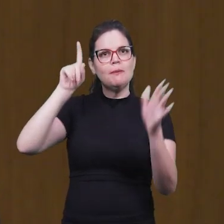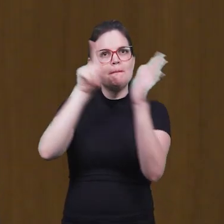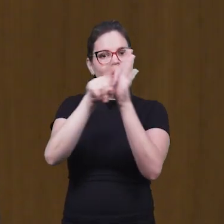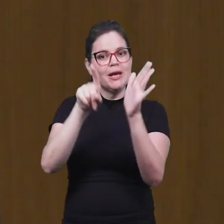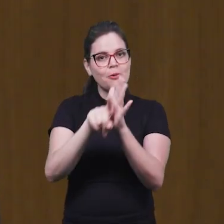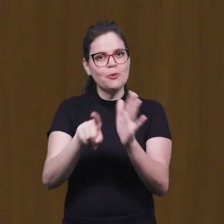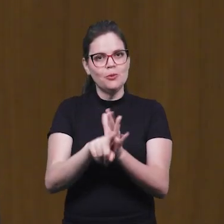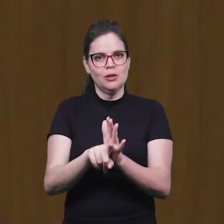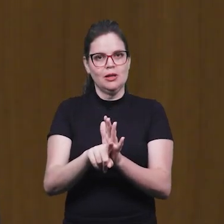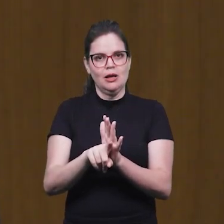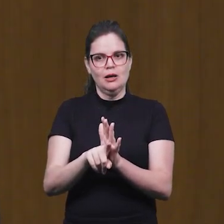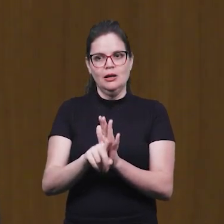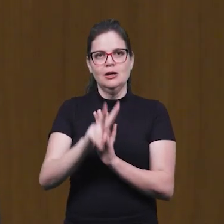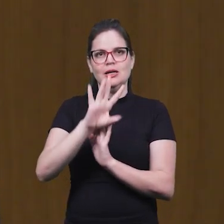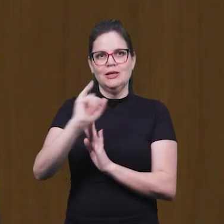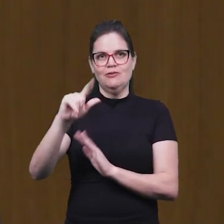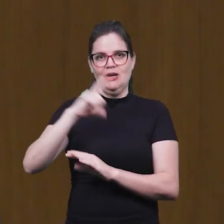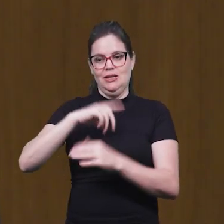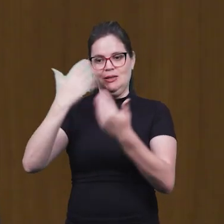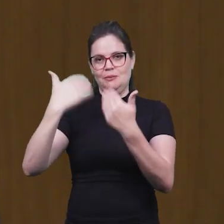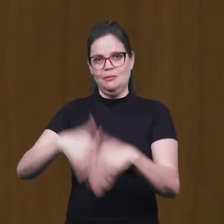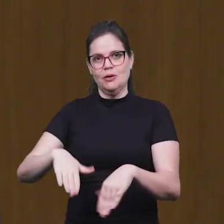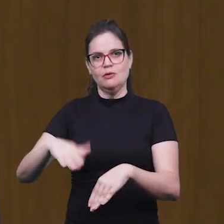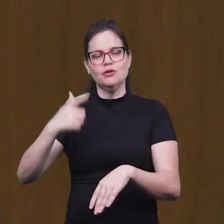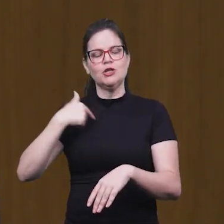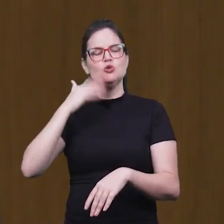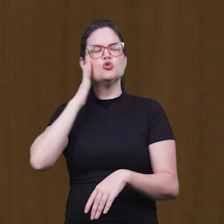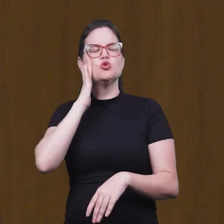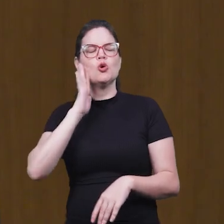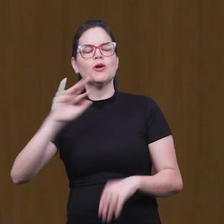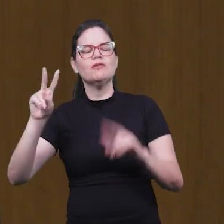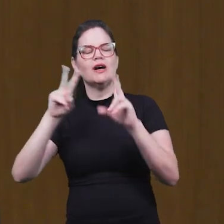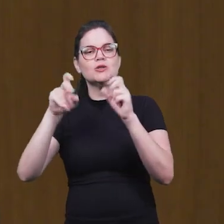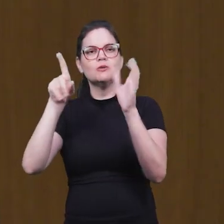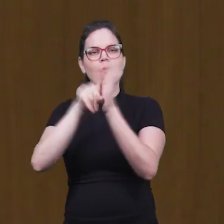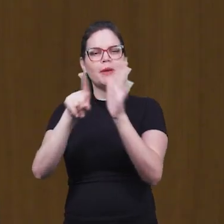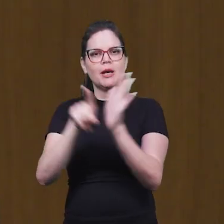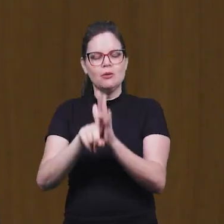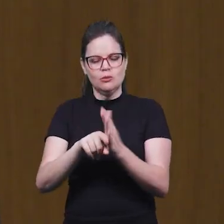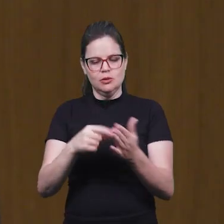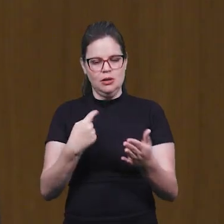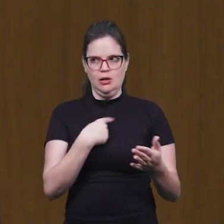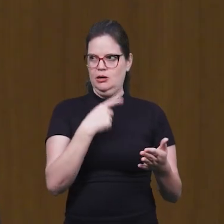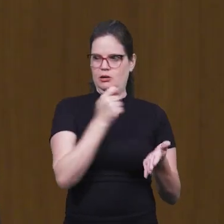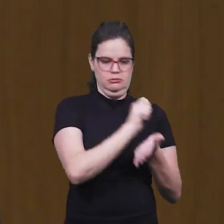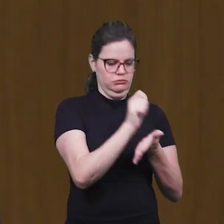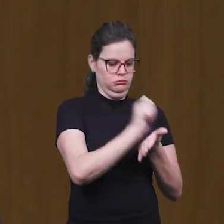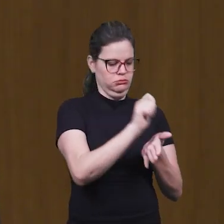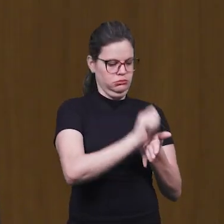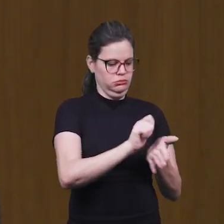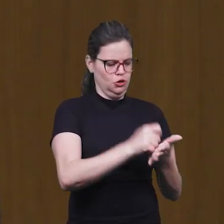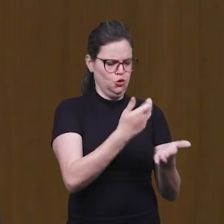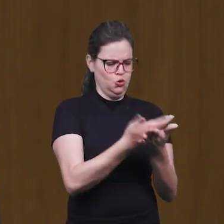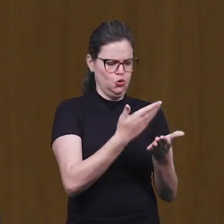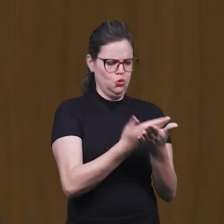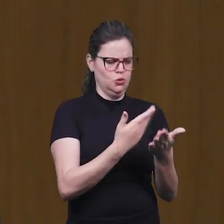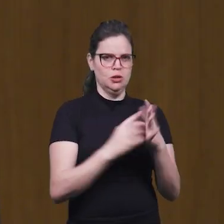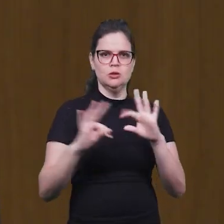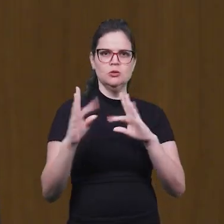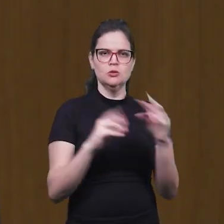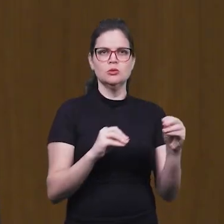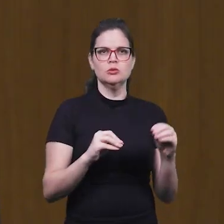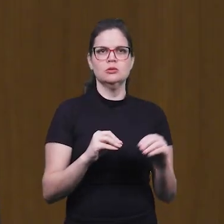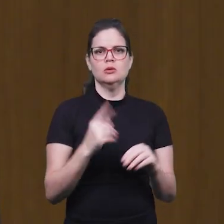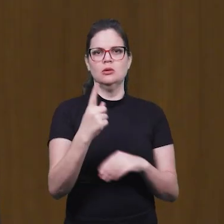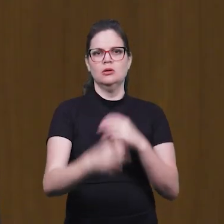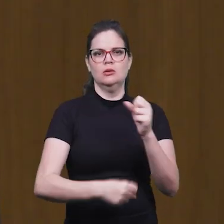cair na prova. E aí eu fui anotando, estudando aquilo que ia cair. Passou o ano, eu fui fazer